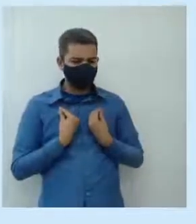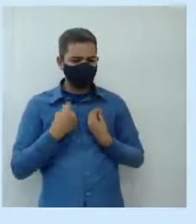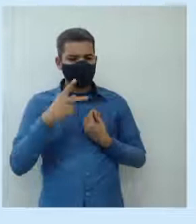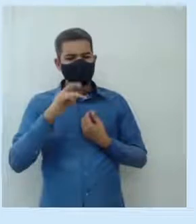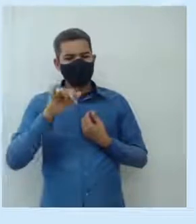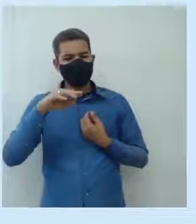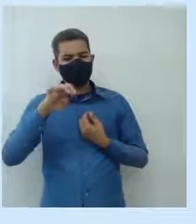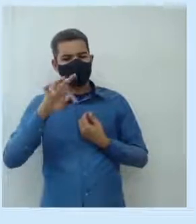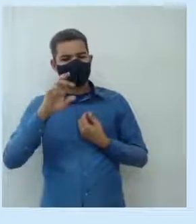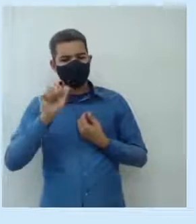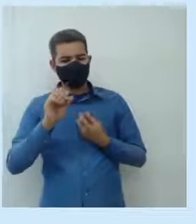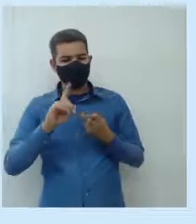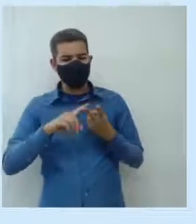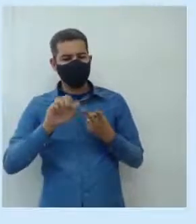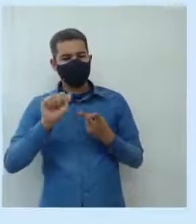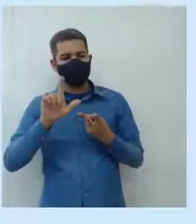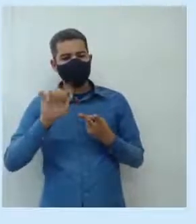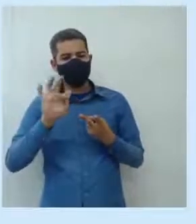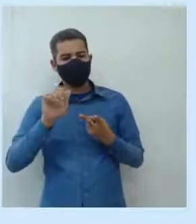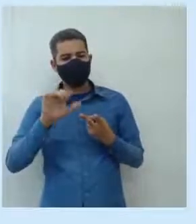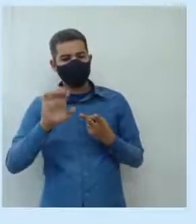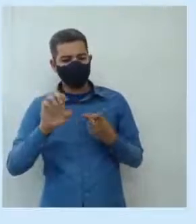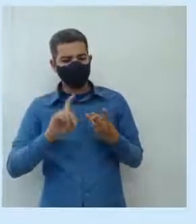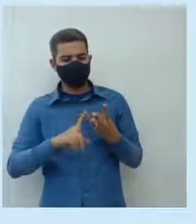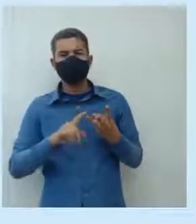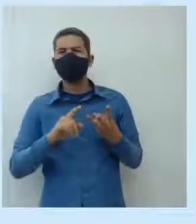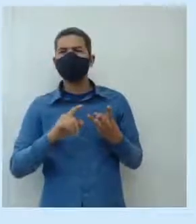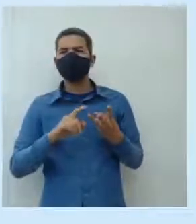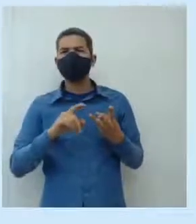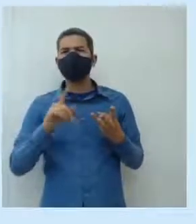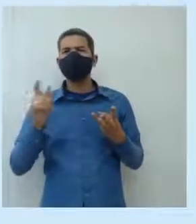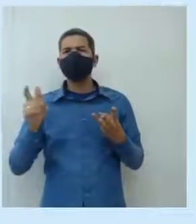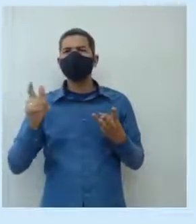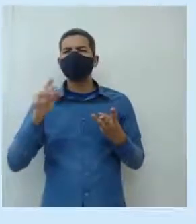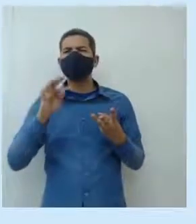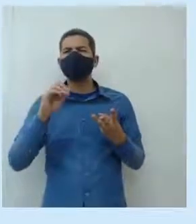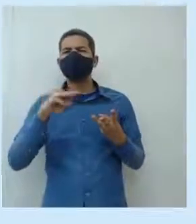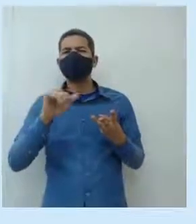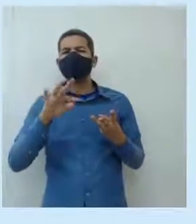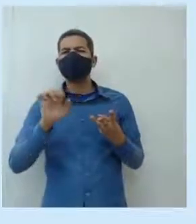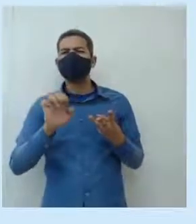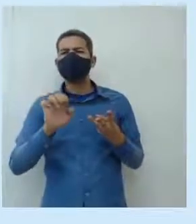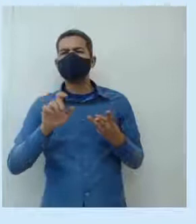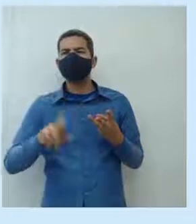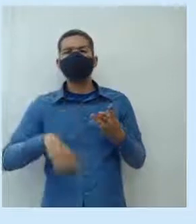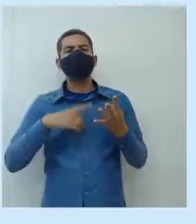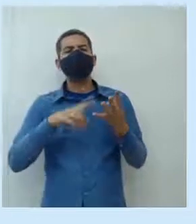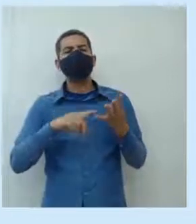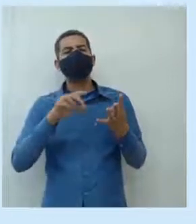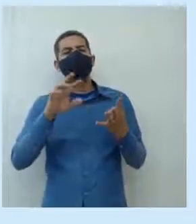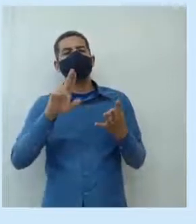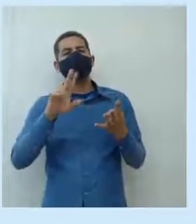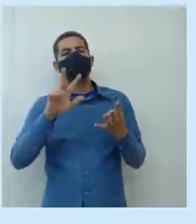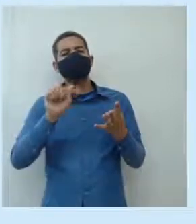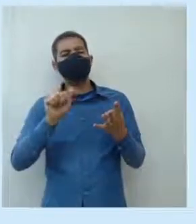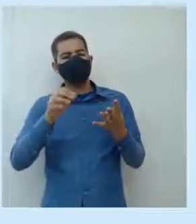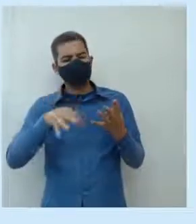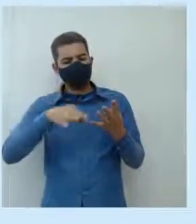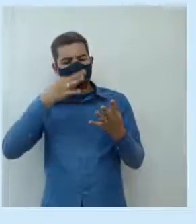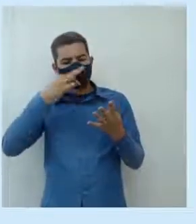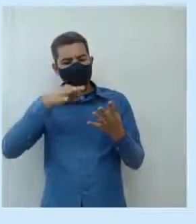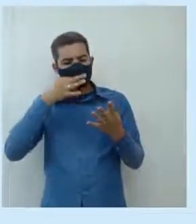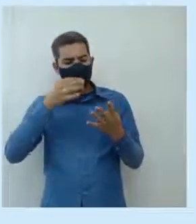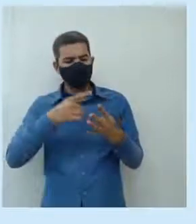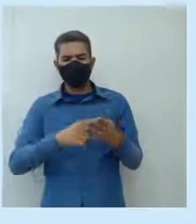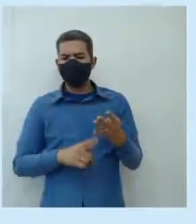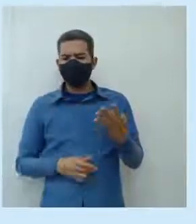jantar, e de sobremesa, morango e uva. Então, quando o senhor, né, ele traz que a sua